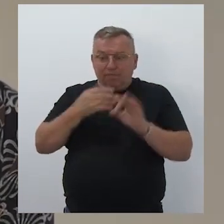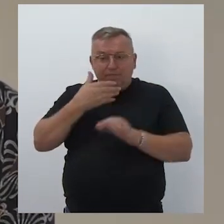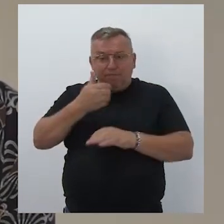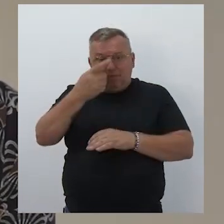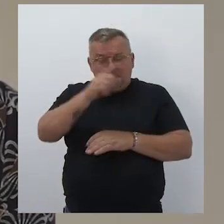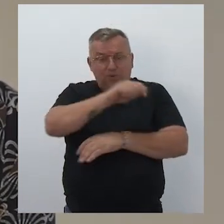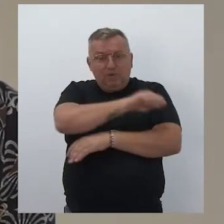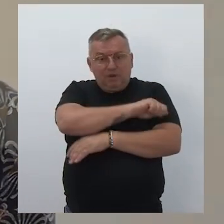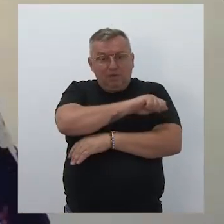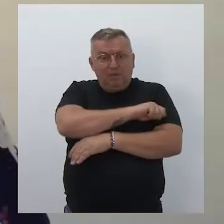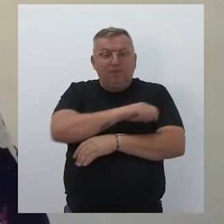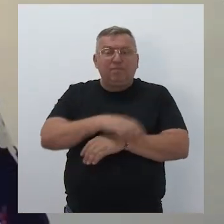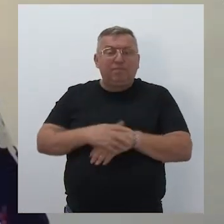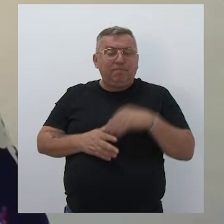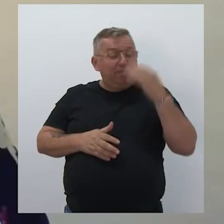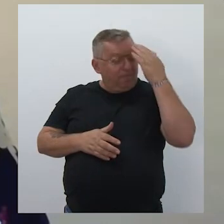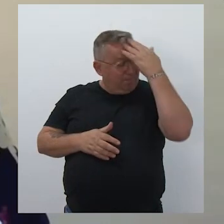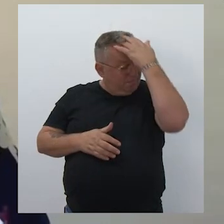seus estudantes.